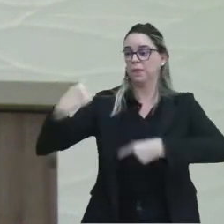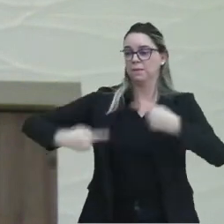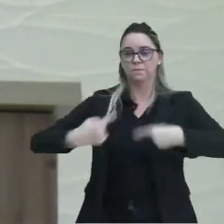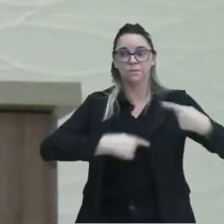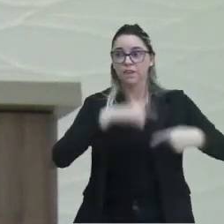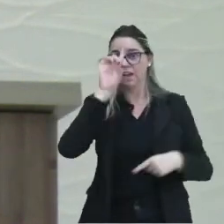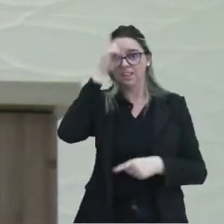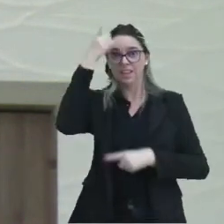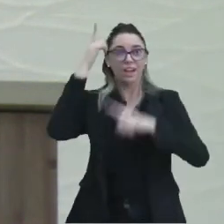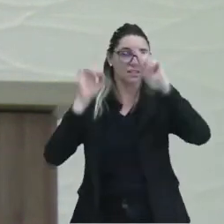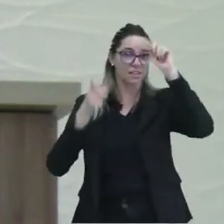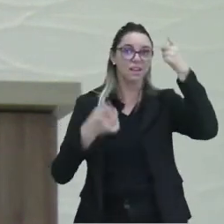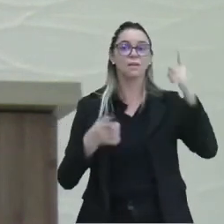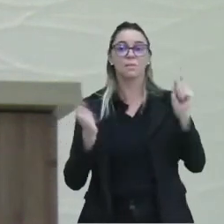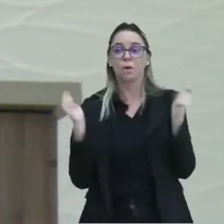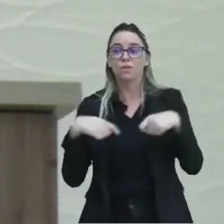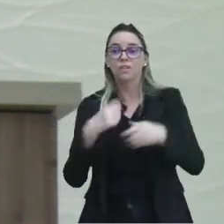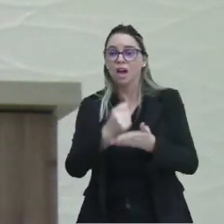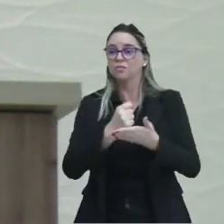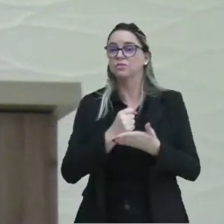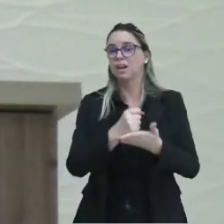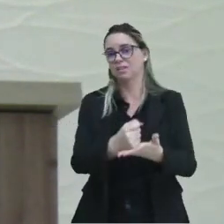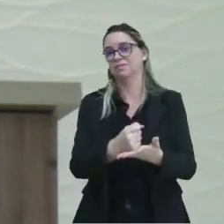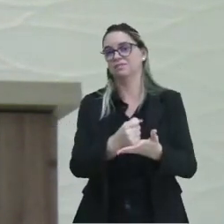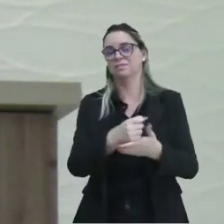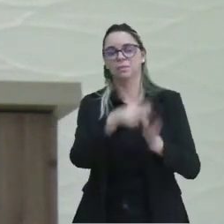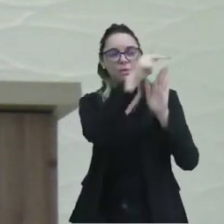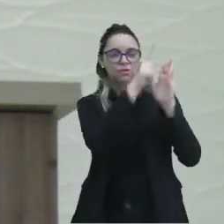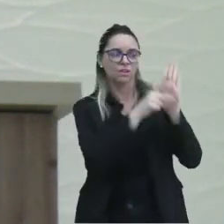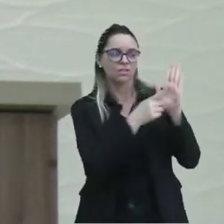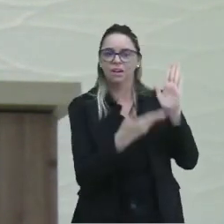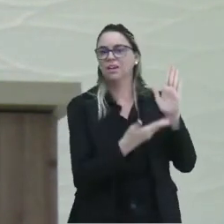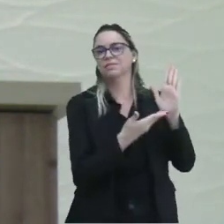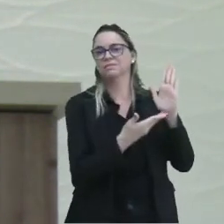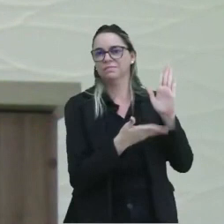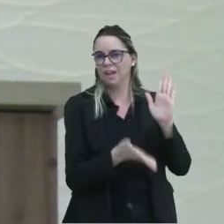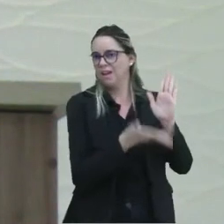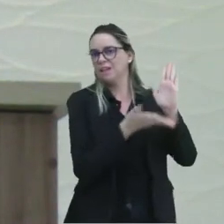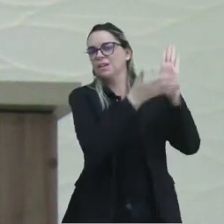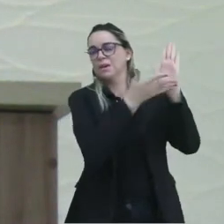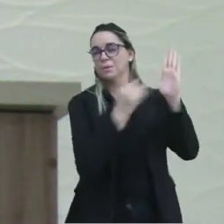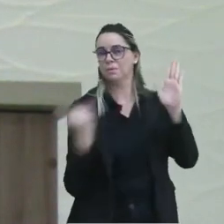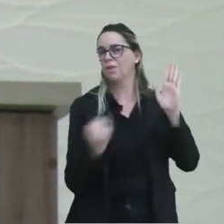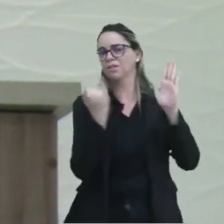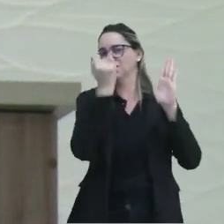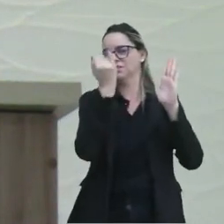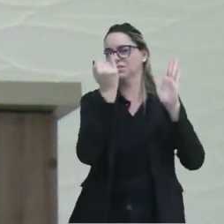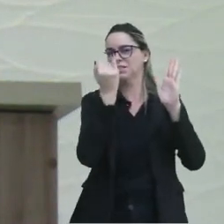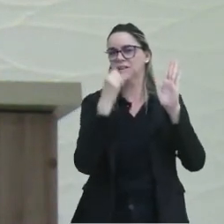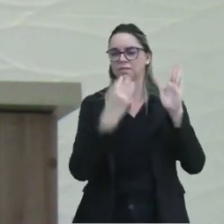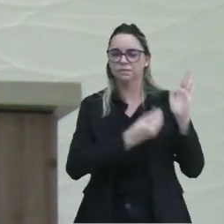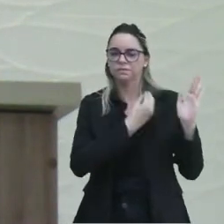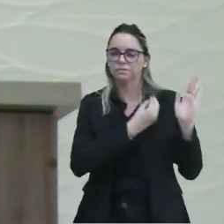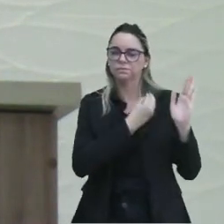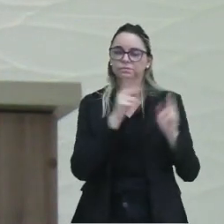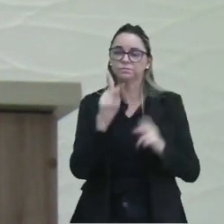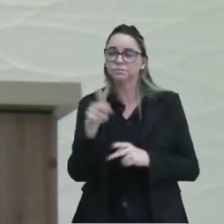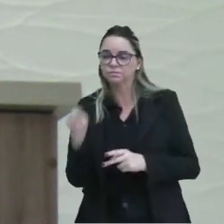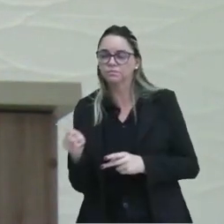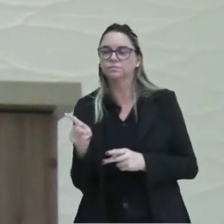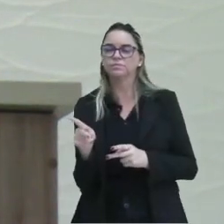ideias para contribuir com um projeto tão importante. Projeto esse que vai afetar as vidas dos